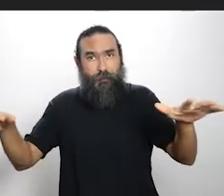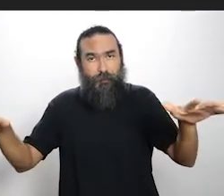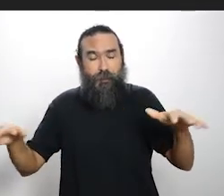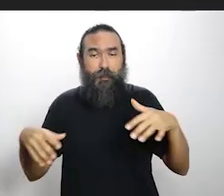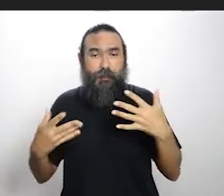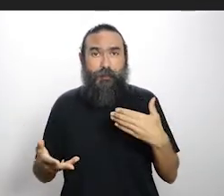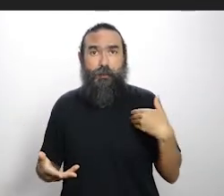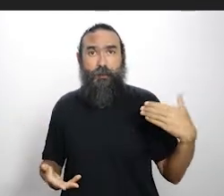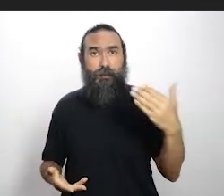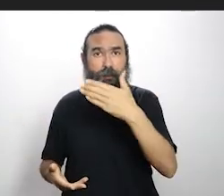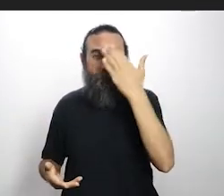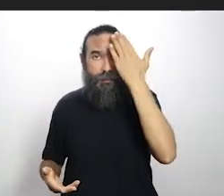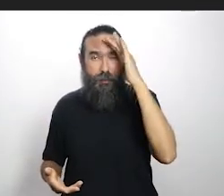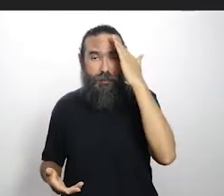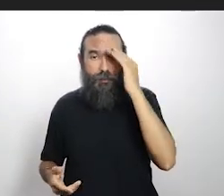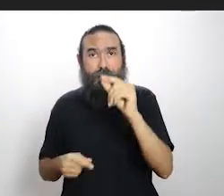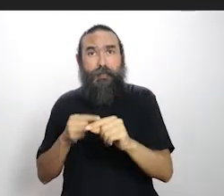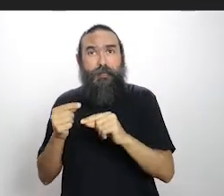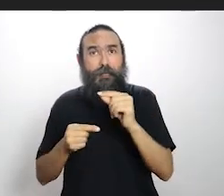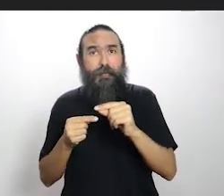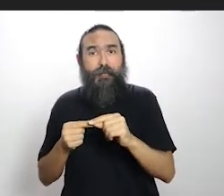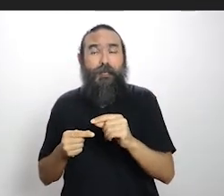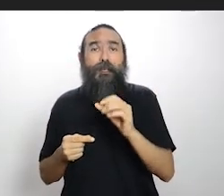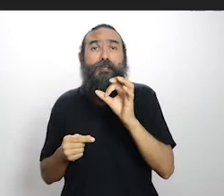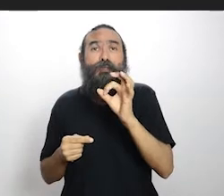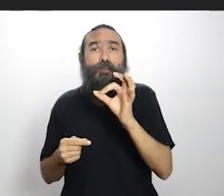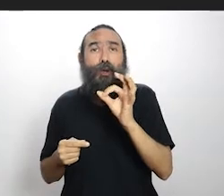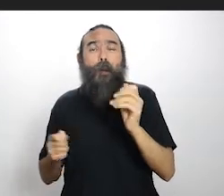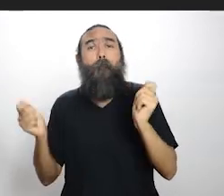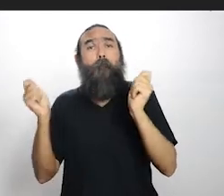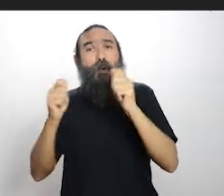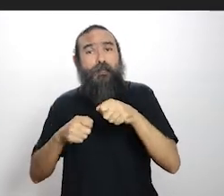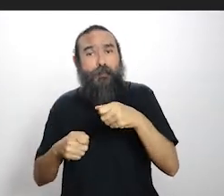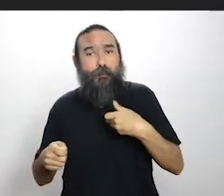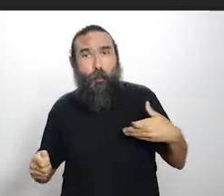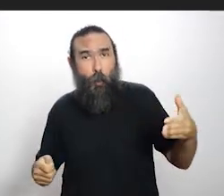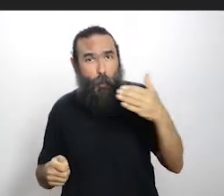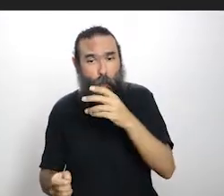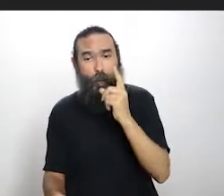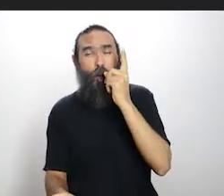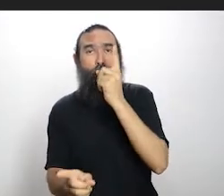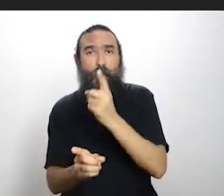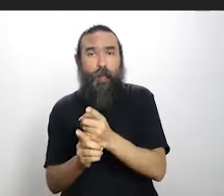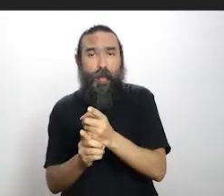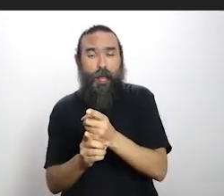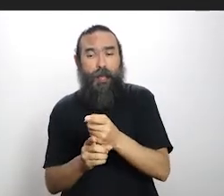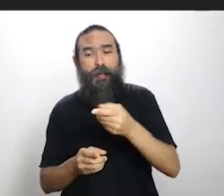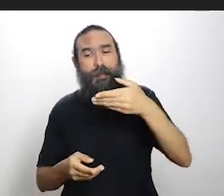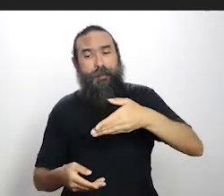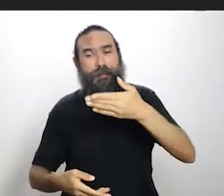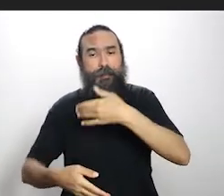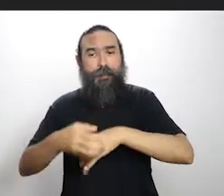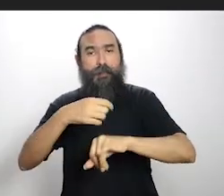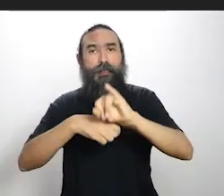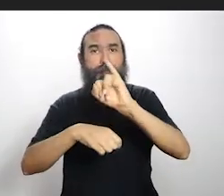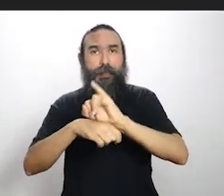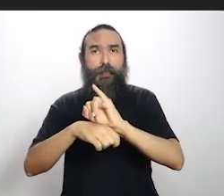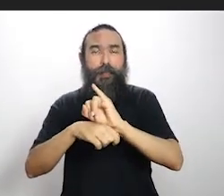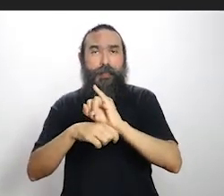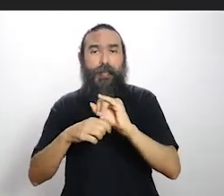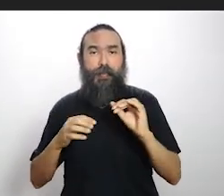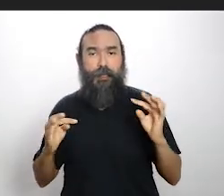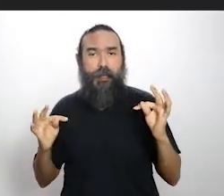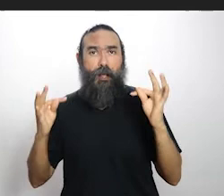a única forma que a gente ainda está conseguindo estar se encontrando é através das novas tecnologias